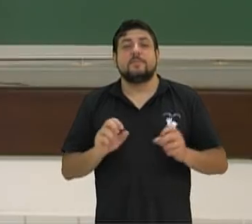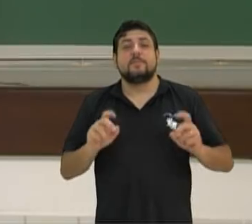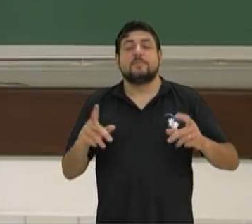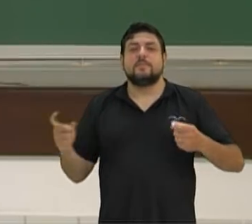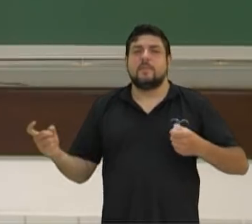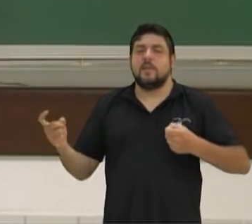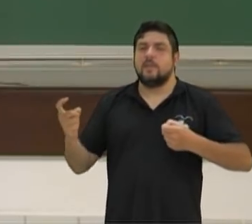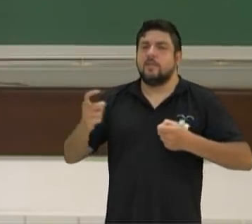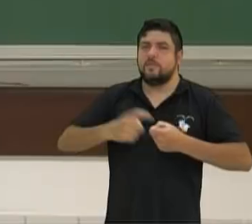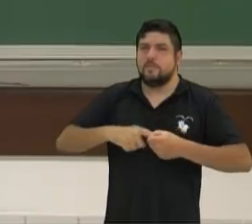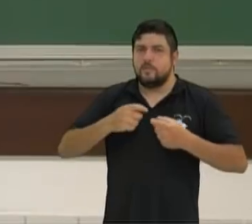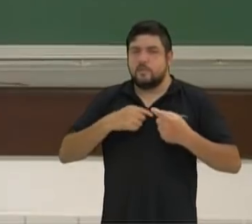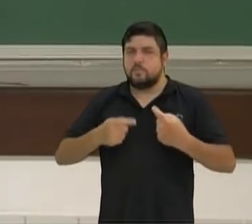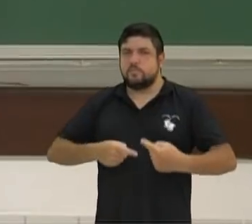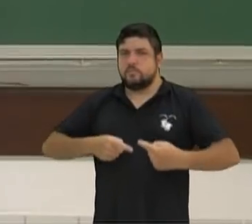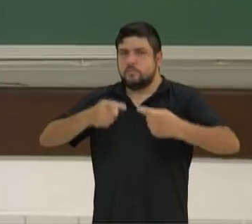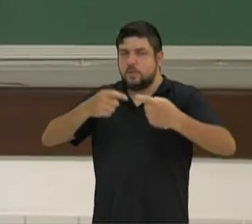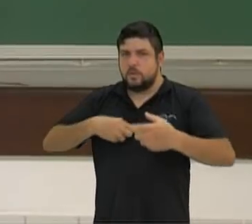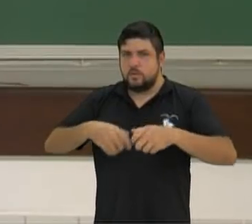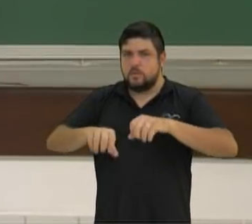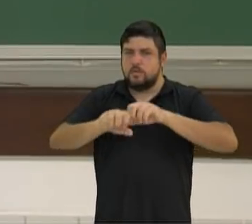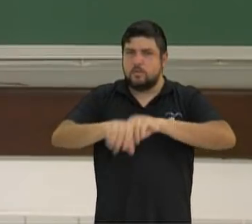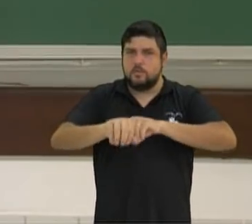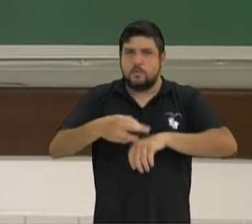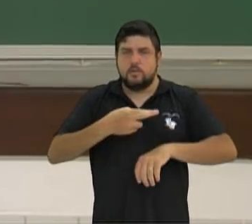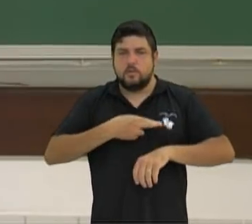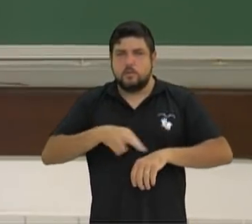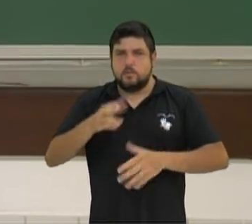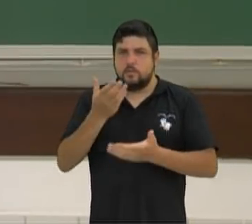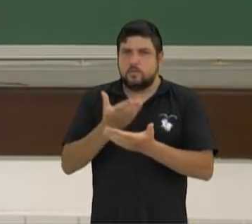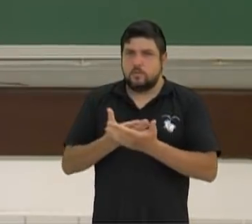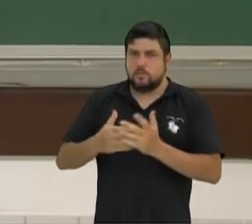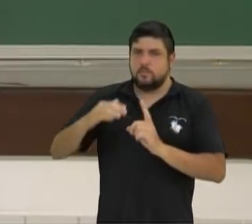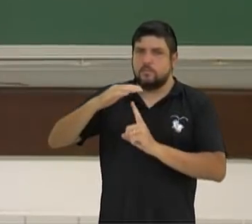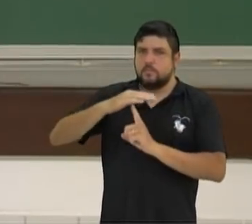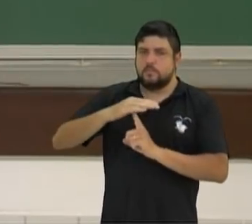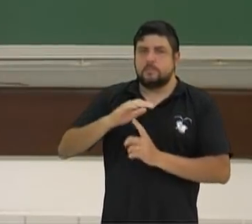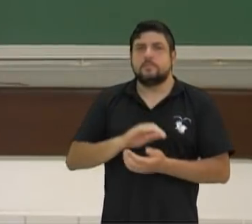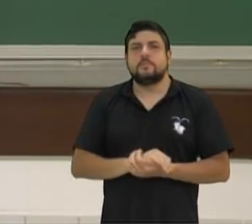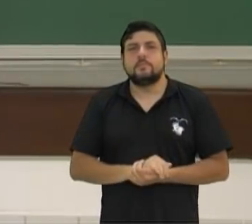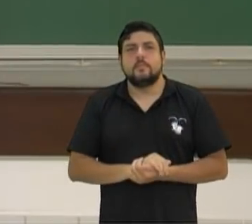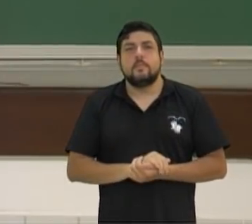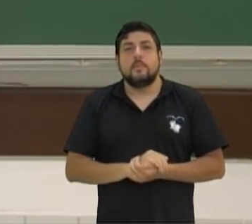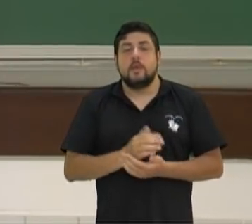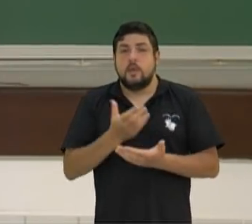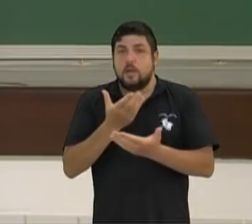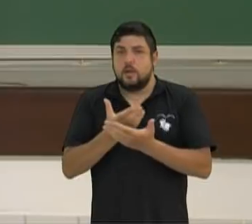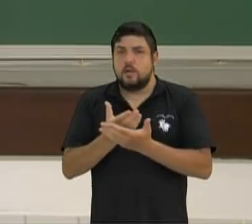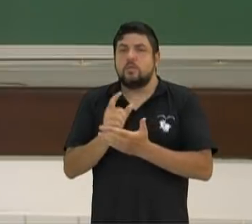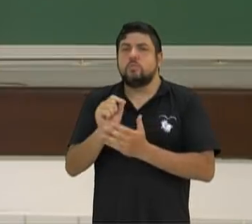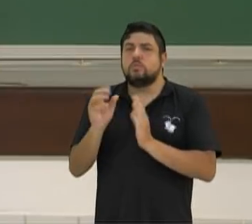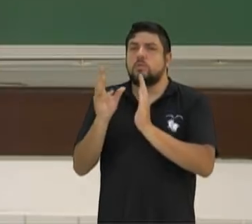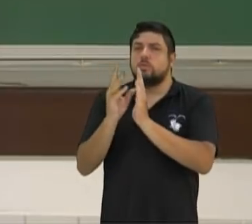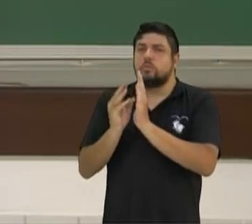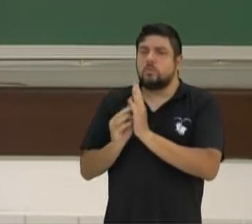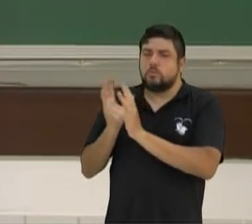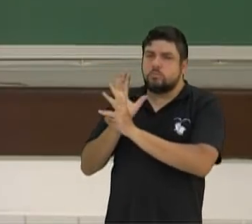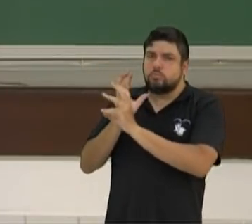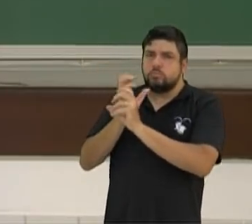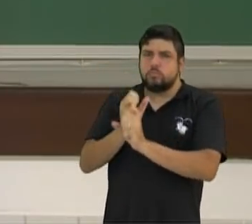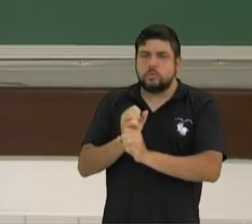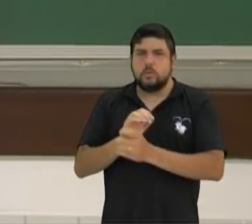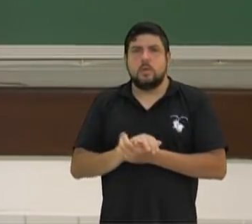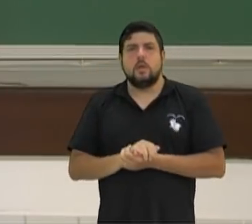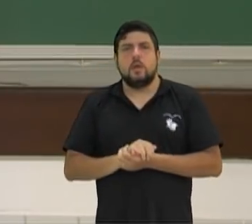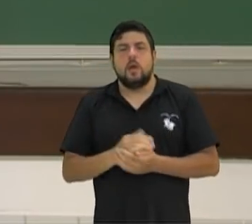Voltamos com o nosso quiz de ensino religioso, a aula Paraná, uma aula de retomada. E agora a gente vai responder